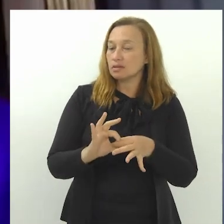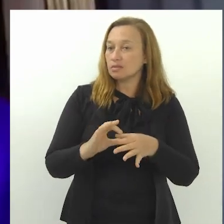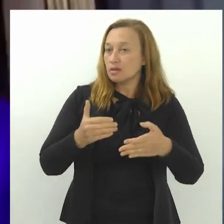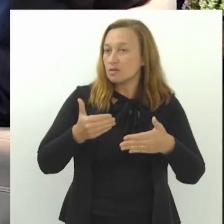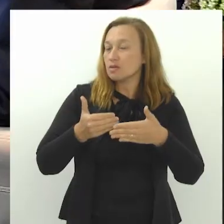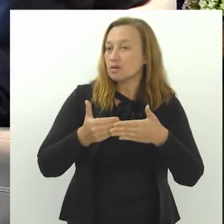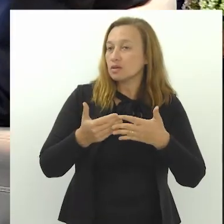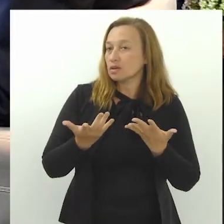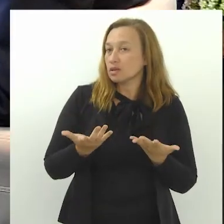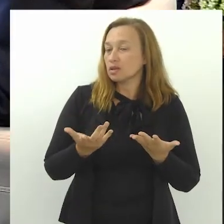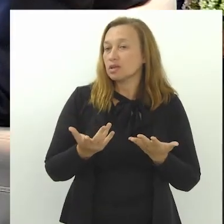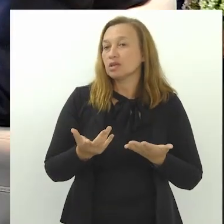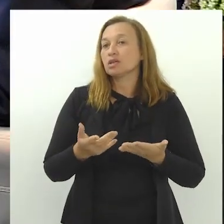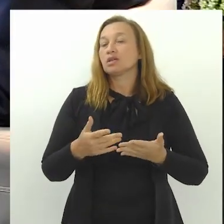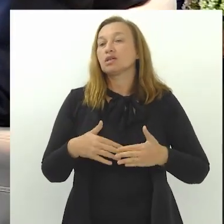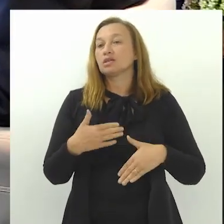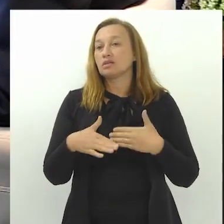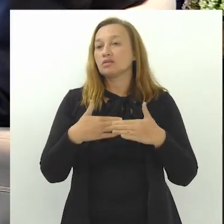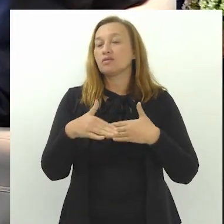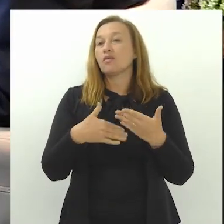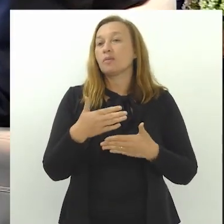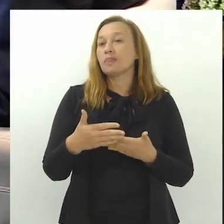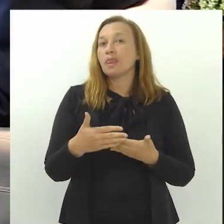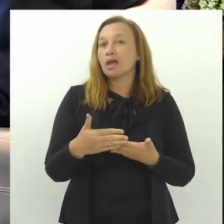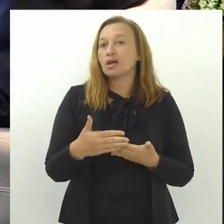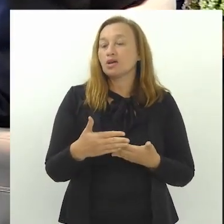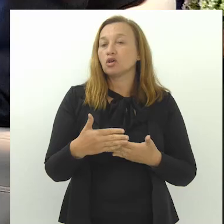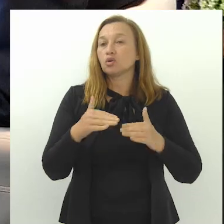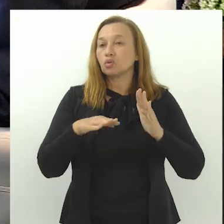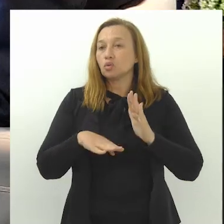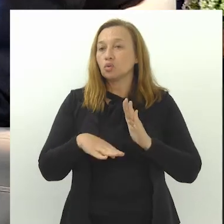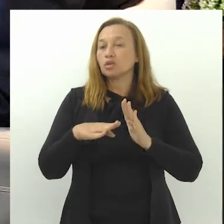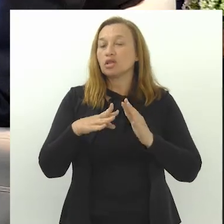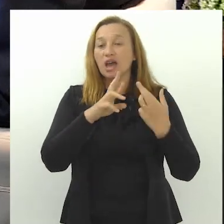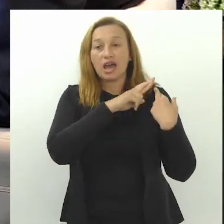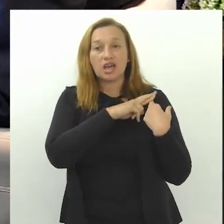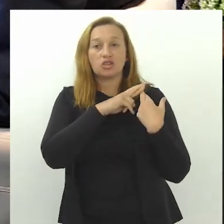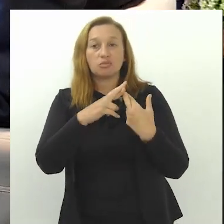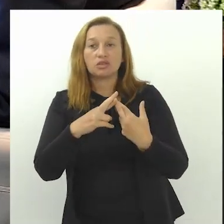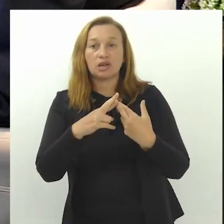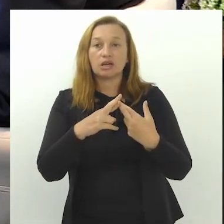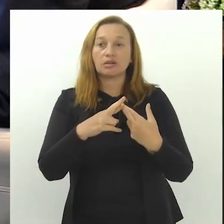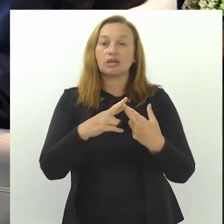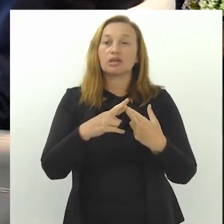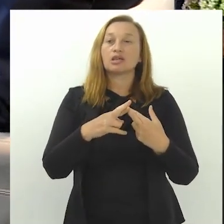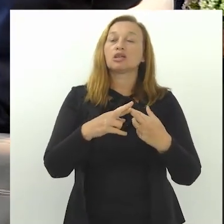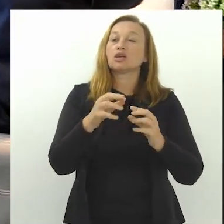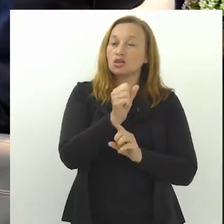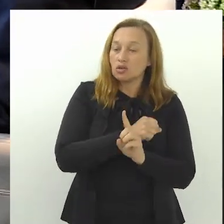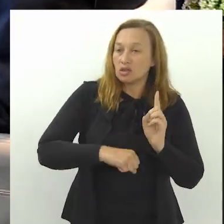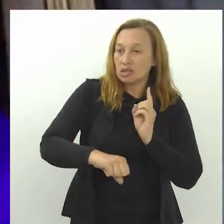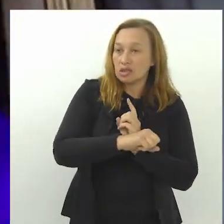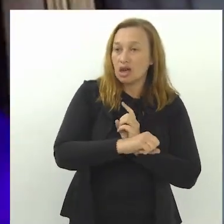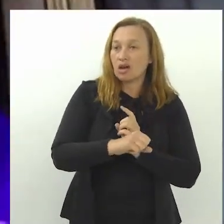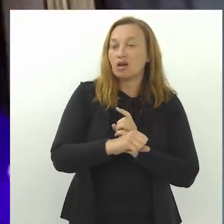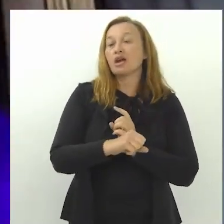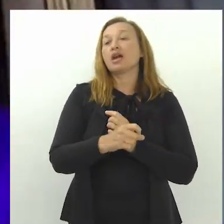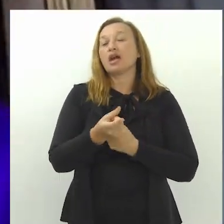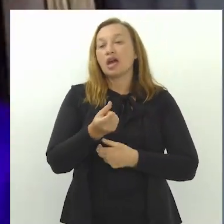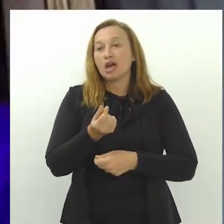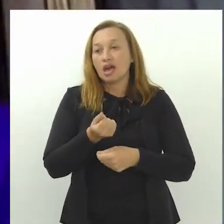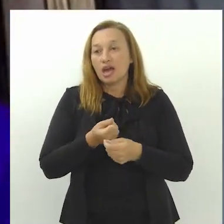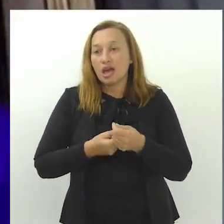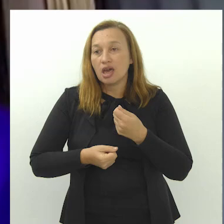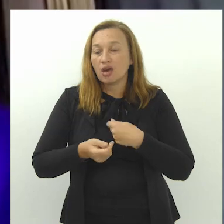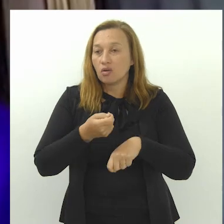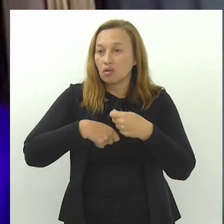engajamento mais próximo se desenvolve, os níveis de responsabilidade social, econômica,